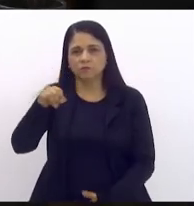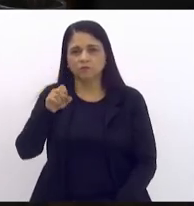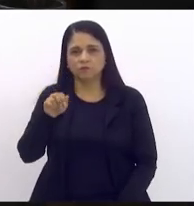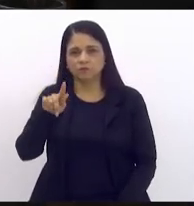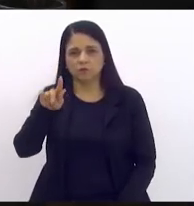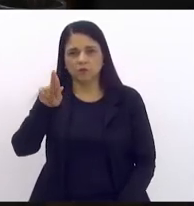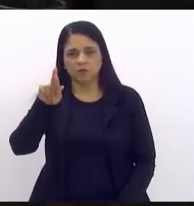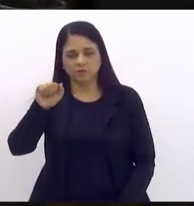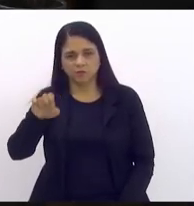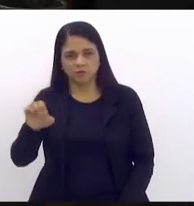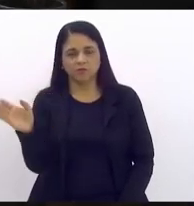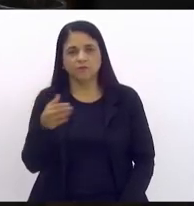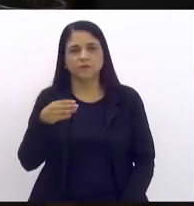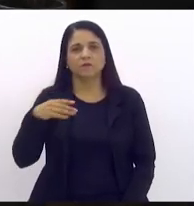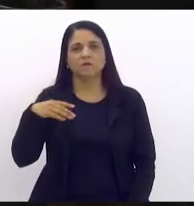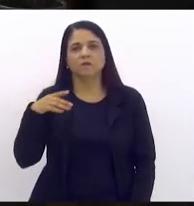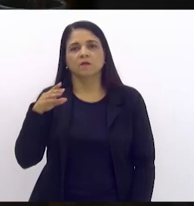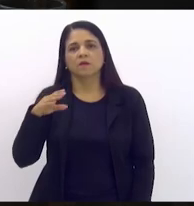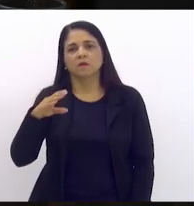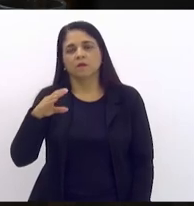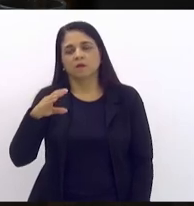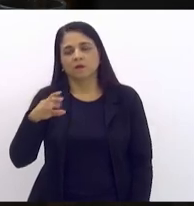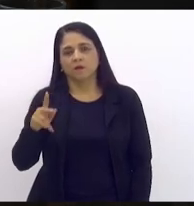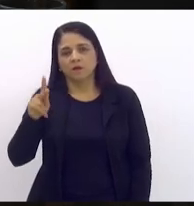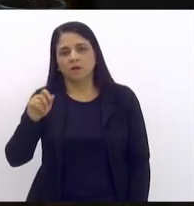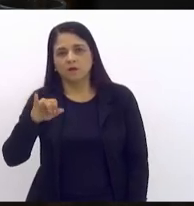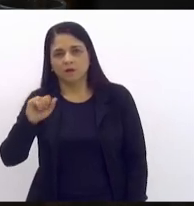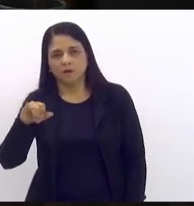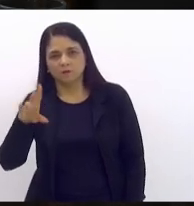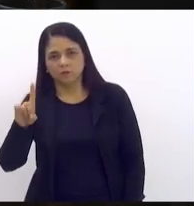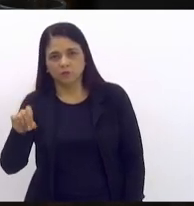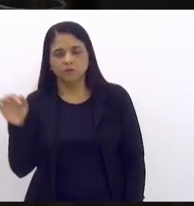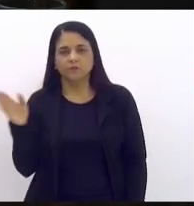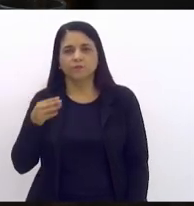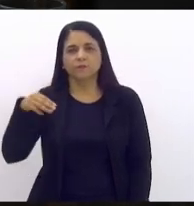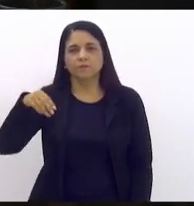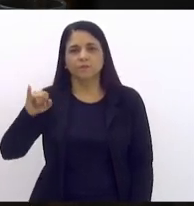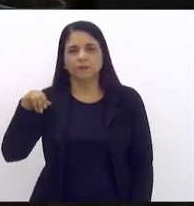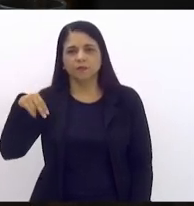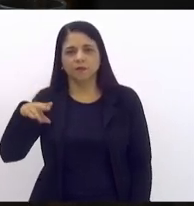Raves, Cláudio Caiado, Carlos Mink,